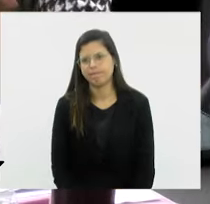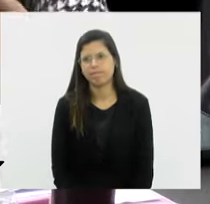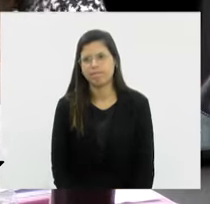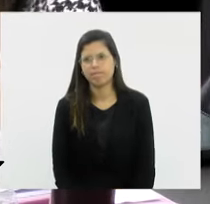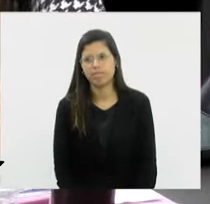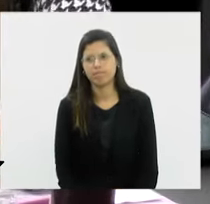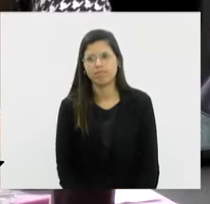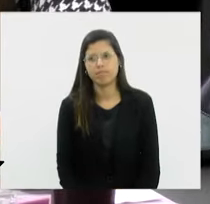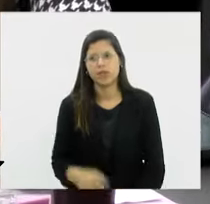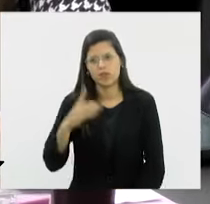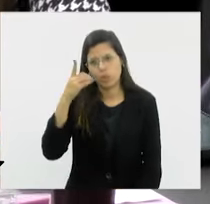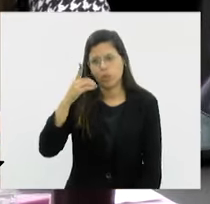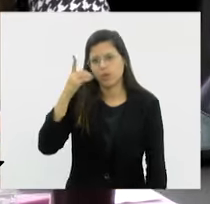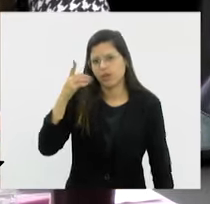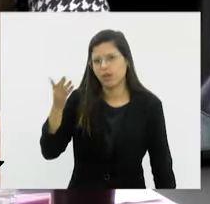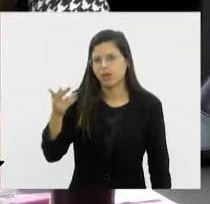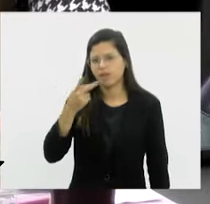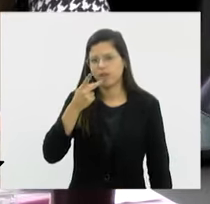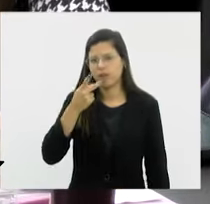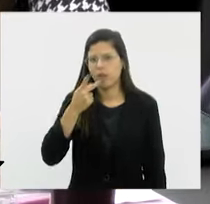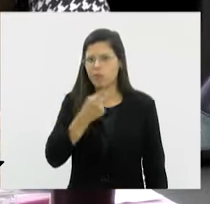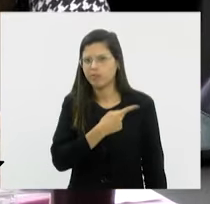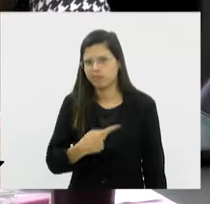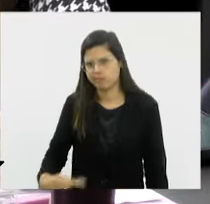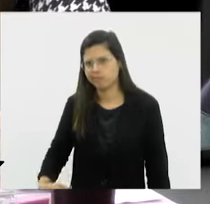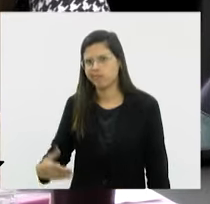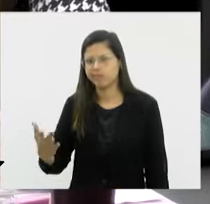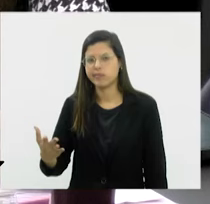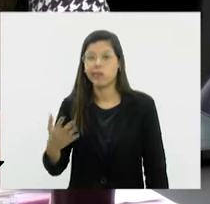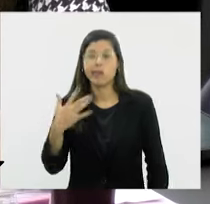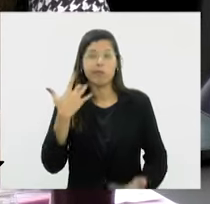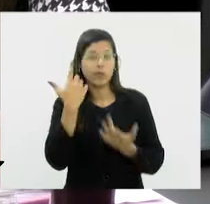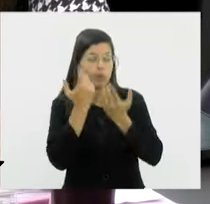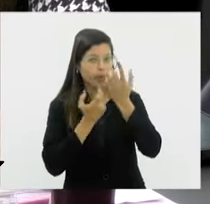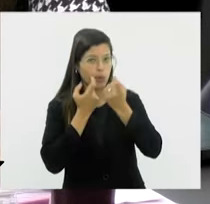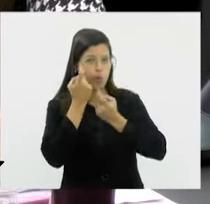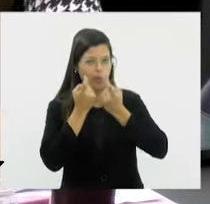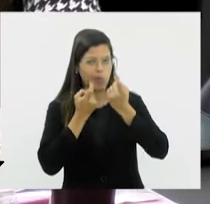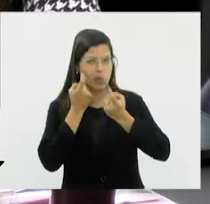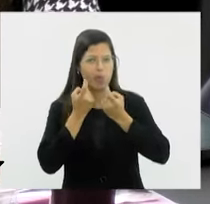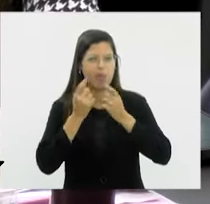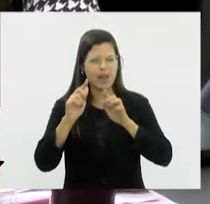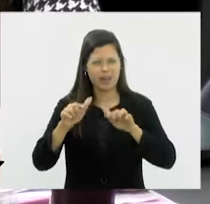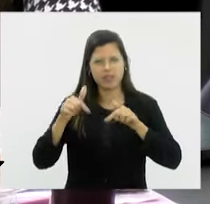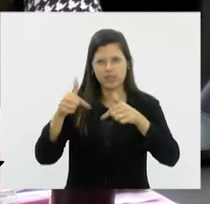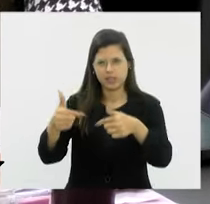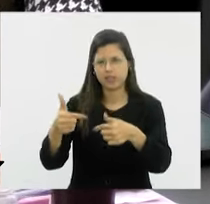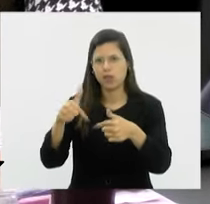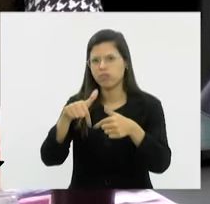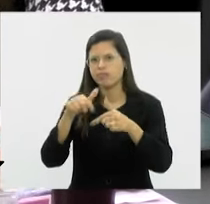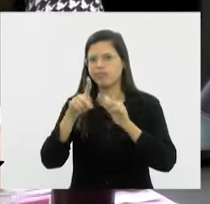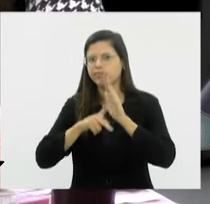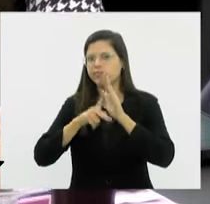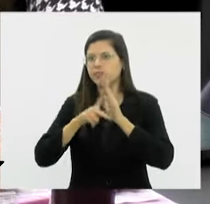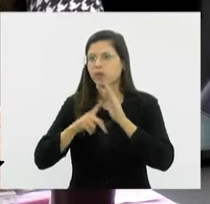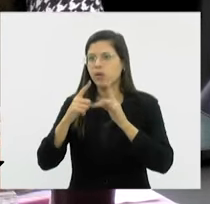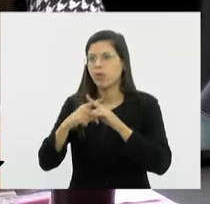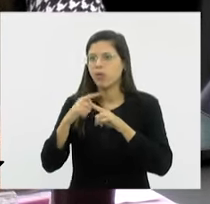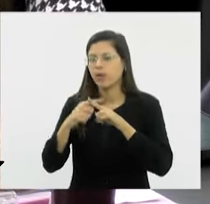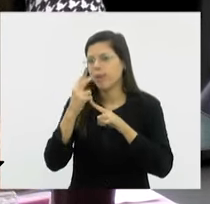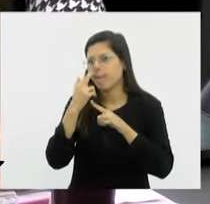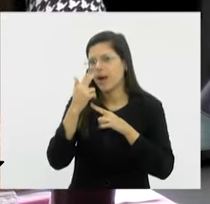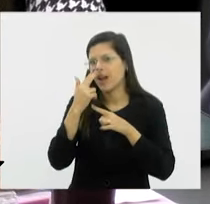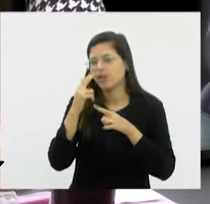Foi como bem disse o deputado Amorim. Então, me preocupa esse tipo de iniciativa, porque só atiça cada